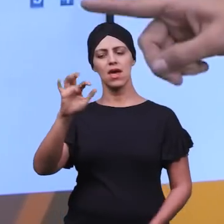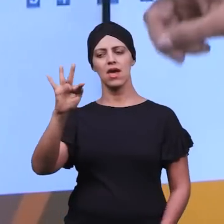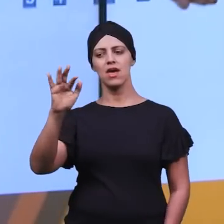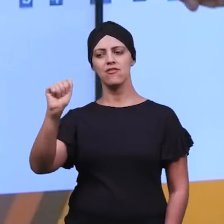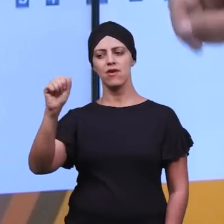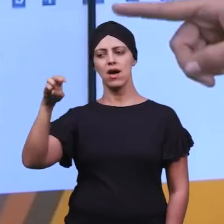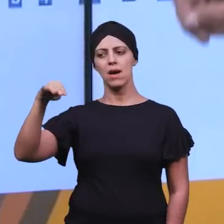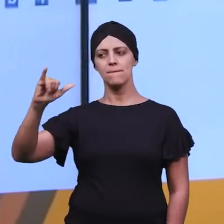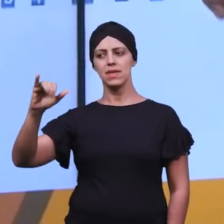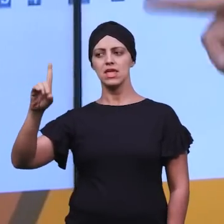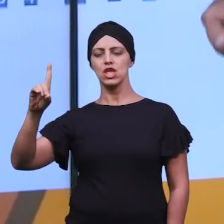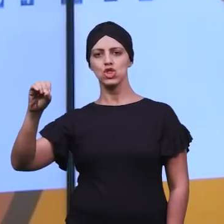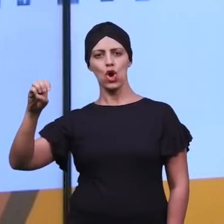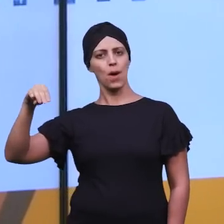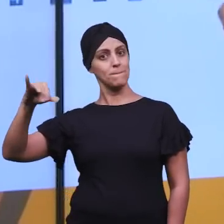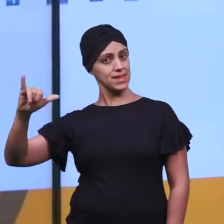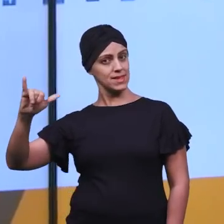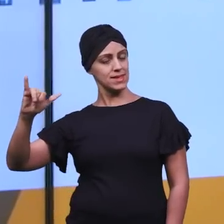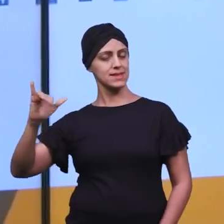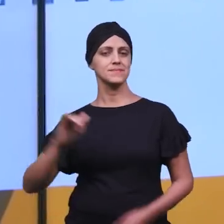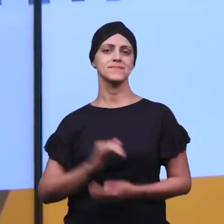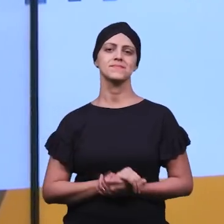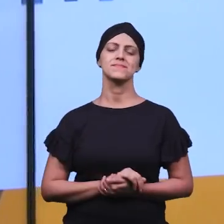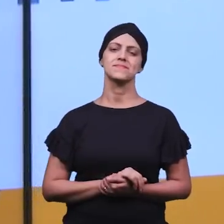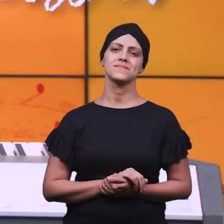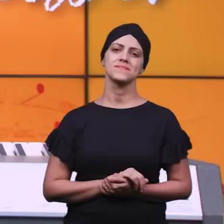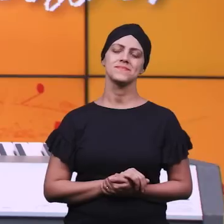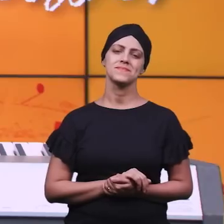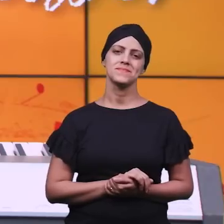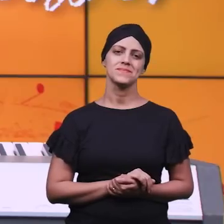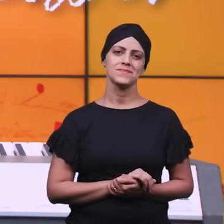ré, fá, mi, dó, mi.